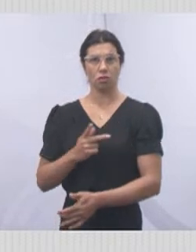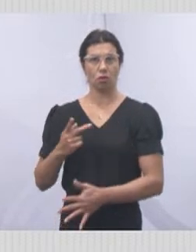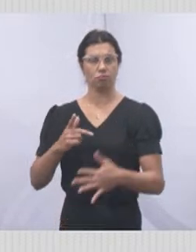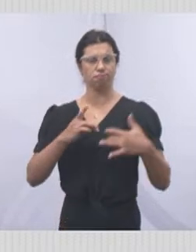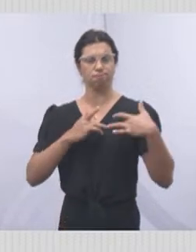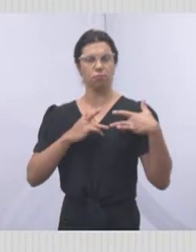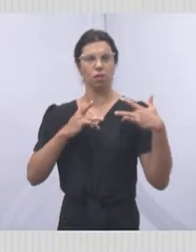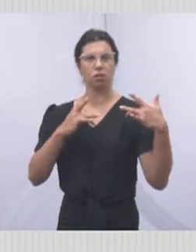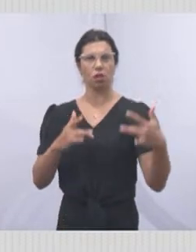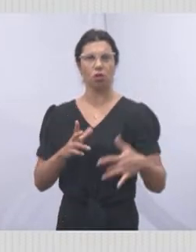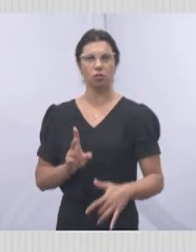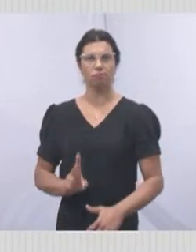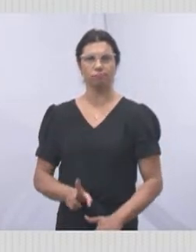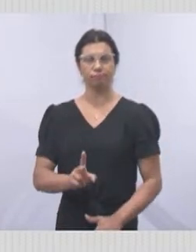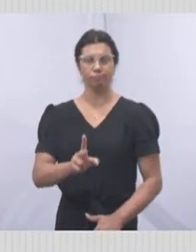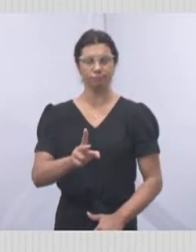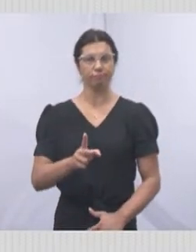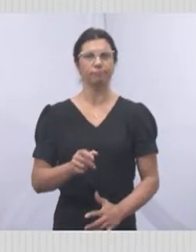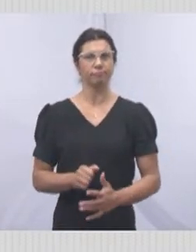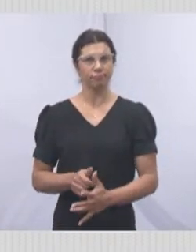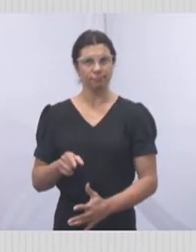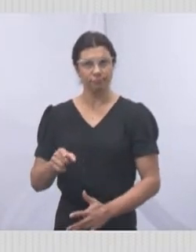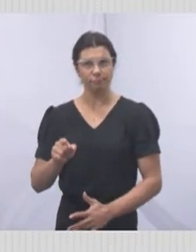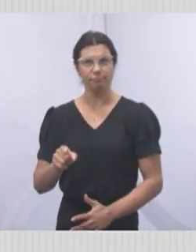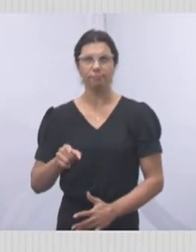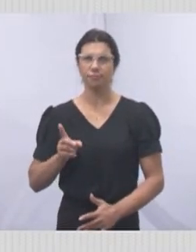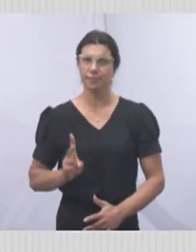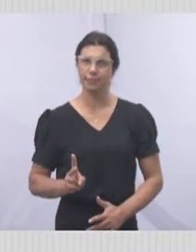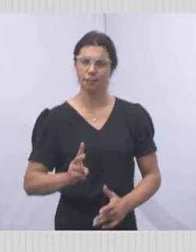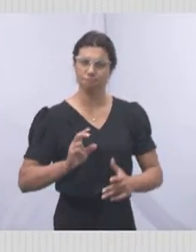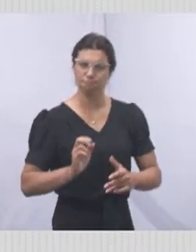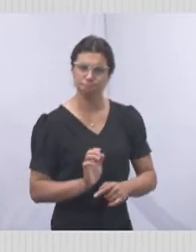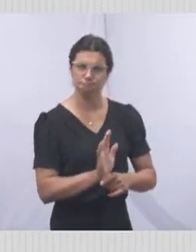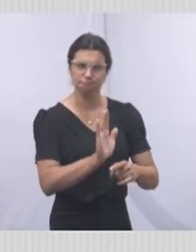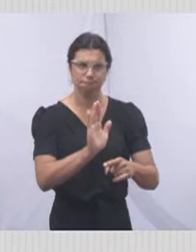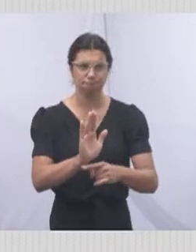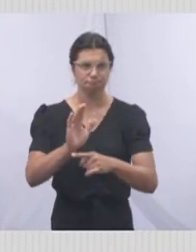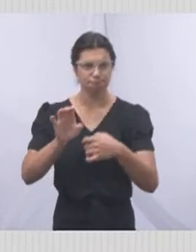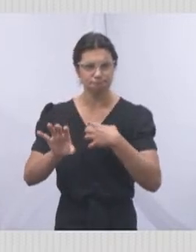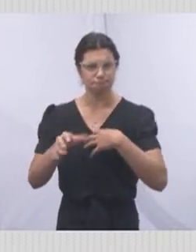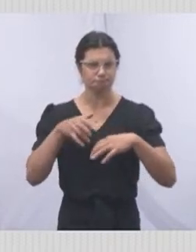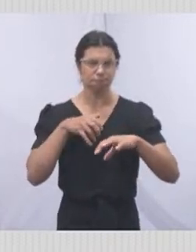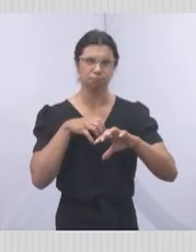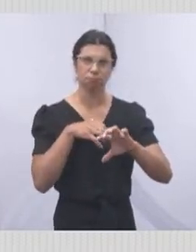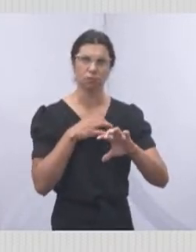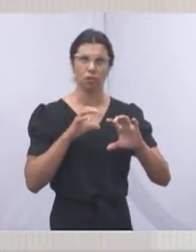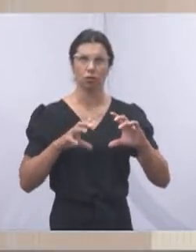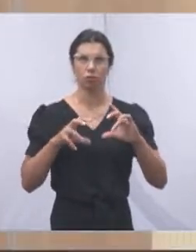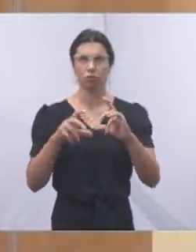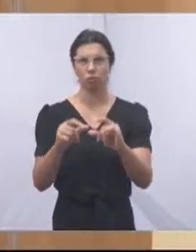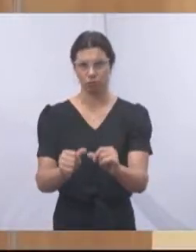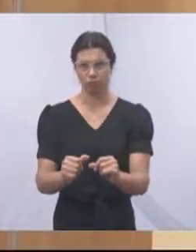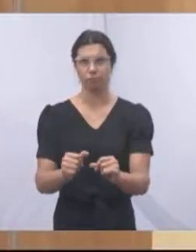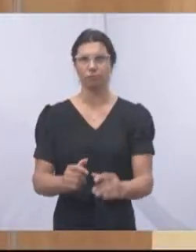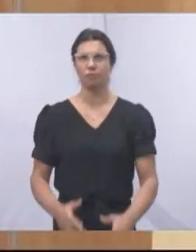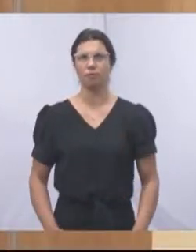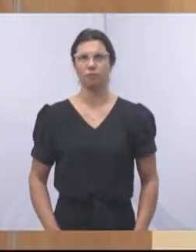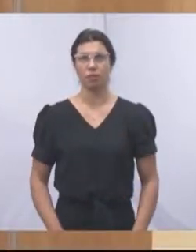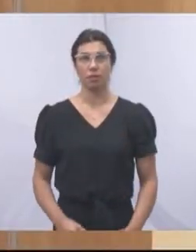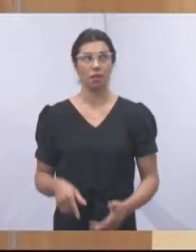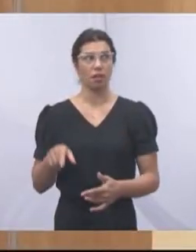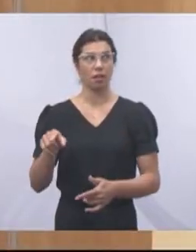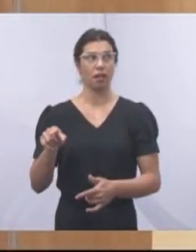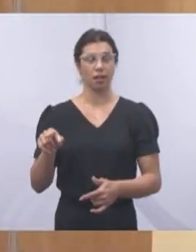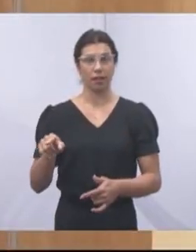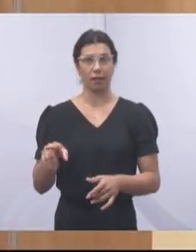coração generoso o impelia a estender a mão amiga a todos que o rodeavam. Em seu